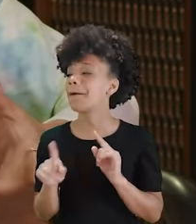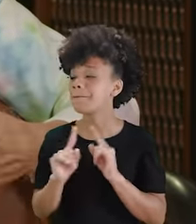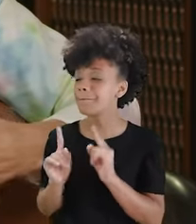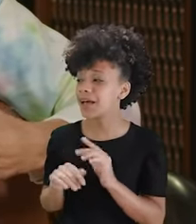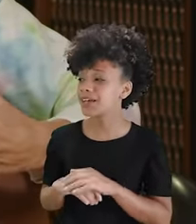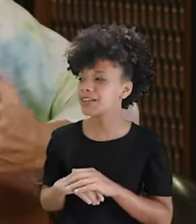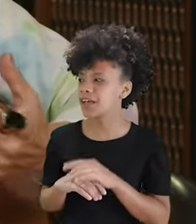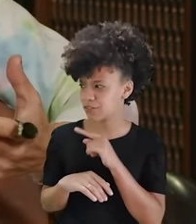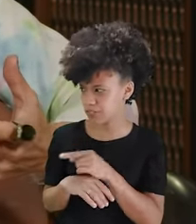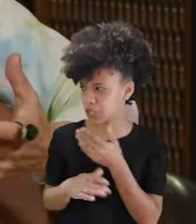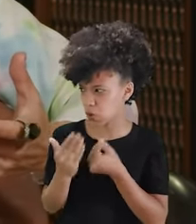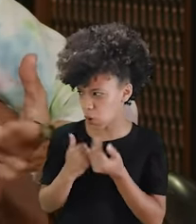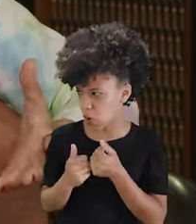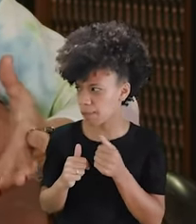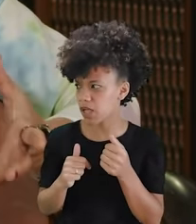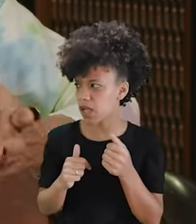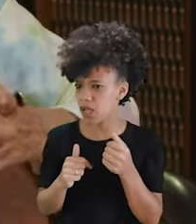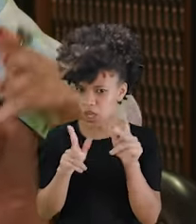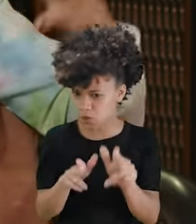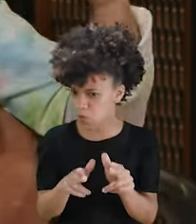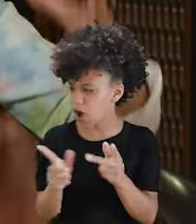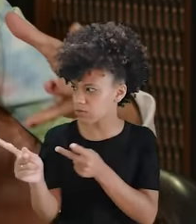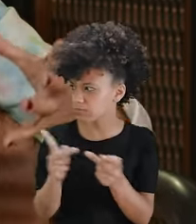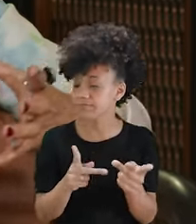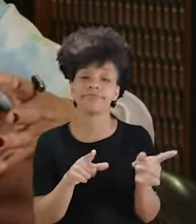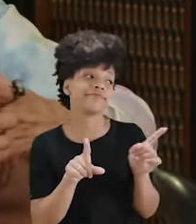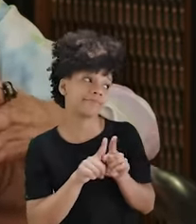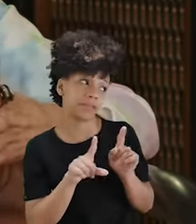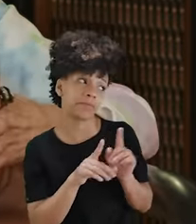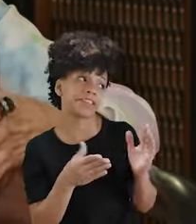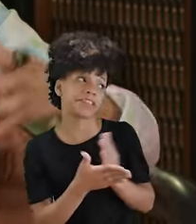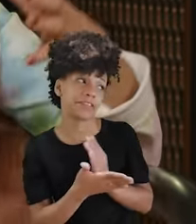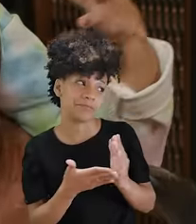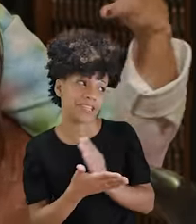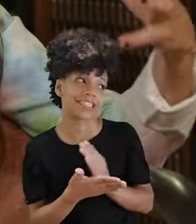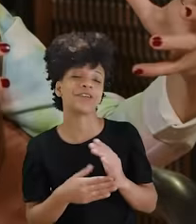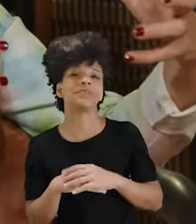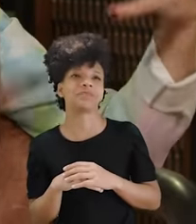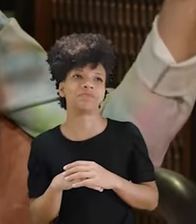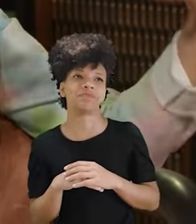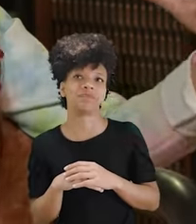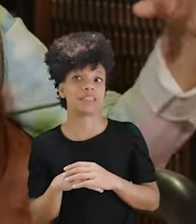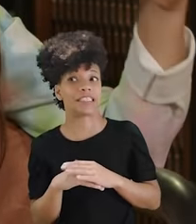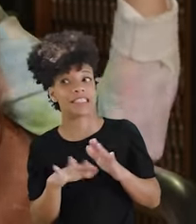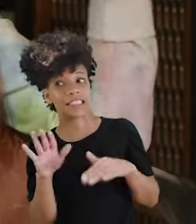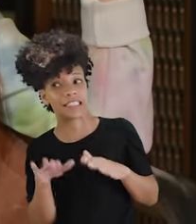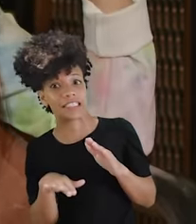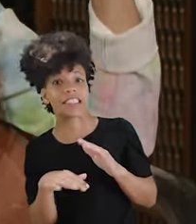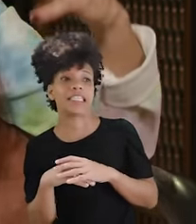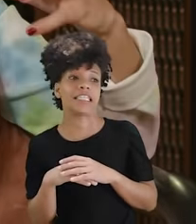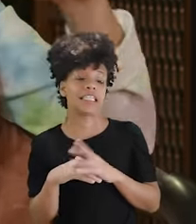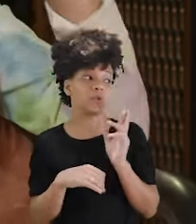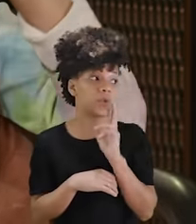tem essa separação de 10 dos restaurantes da tripulação têm ao restaurante para